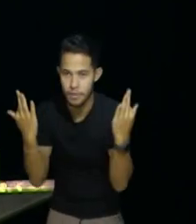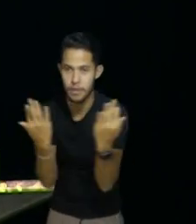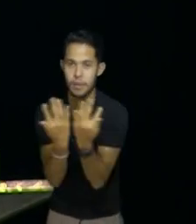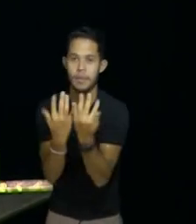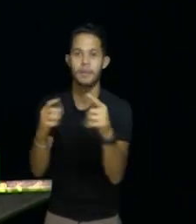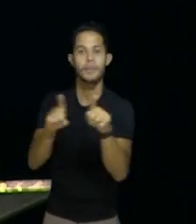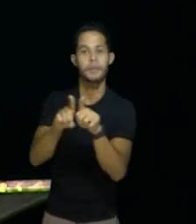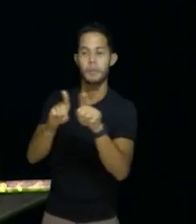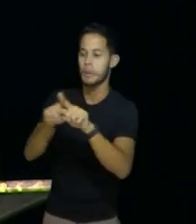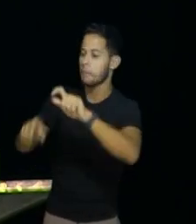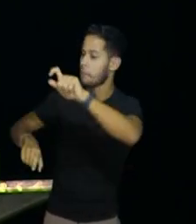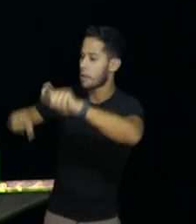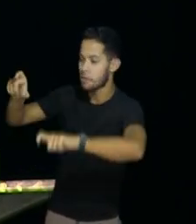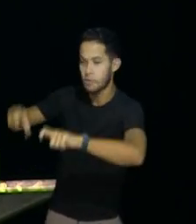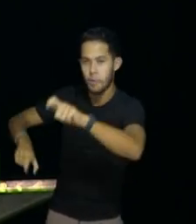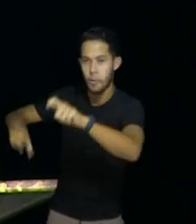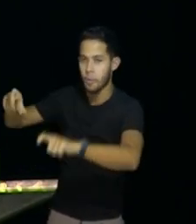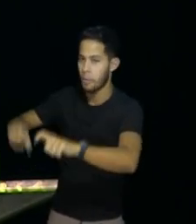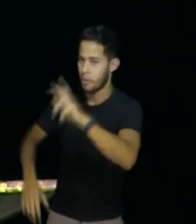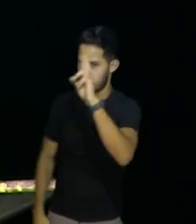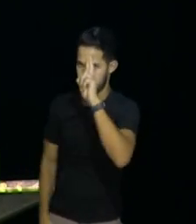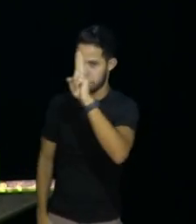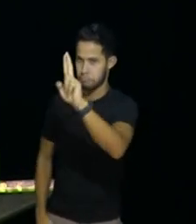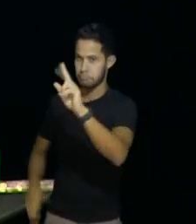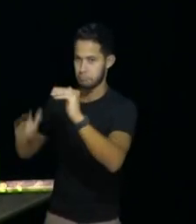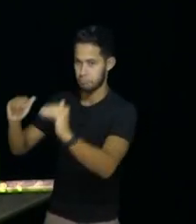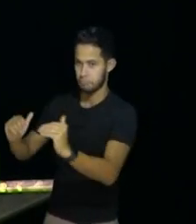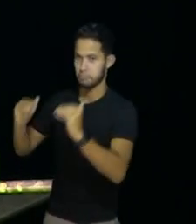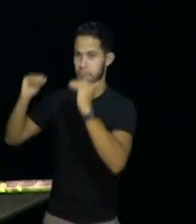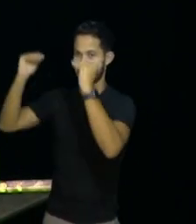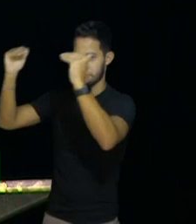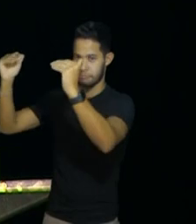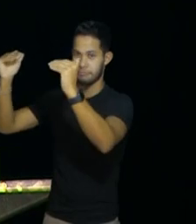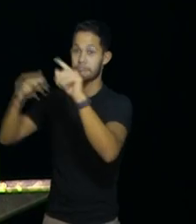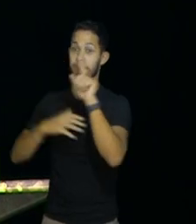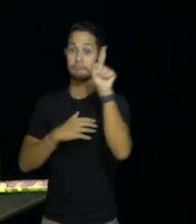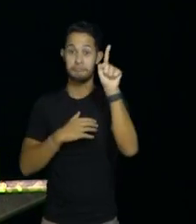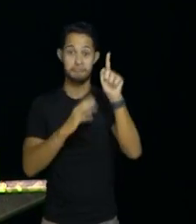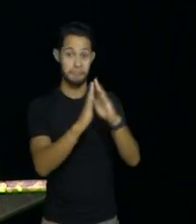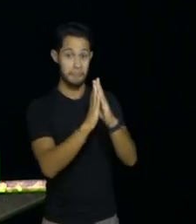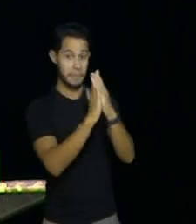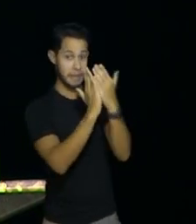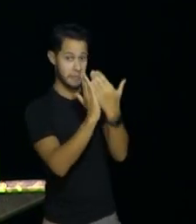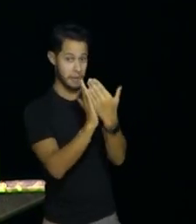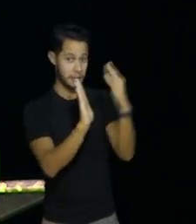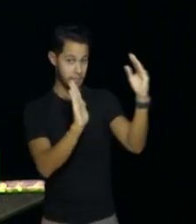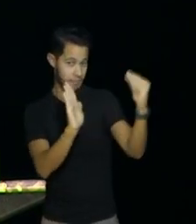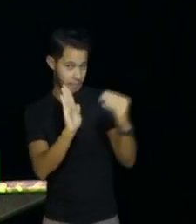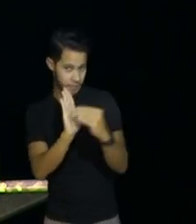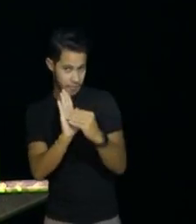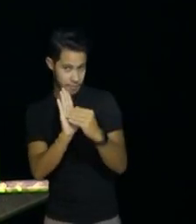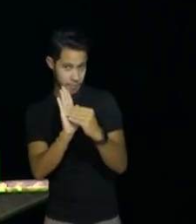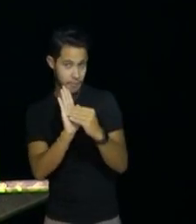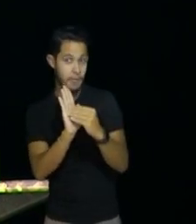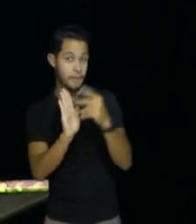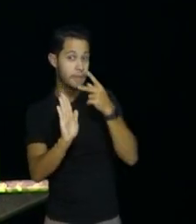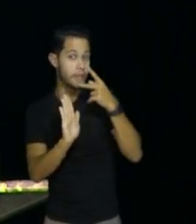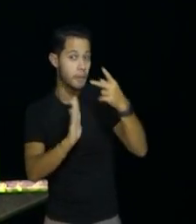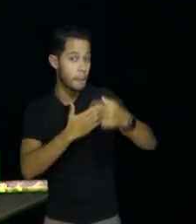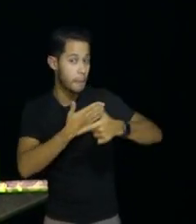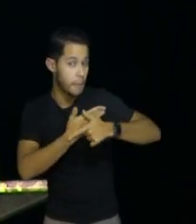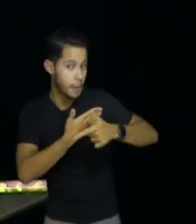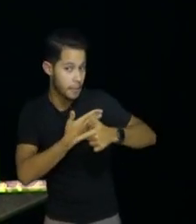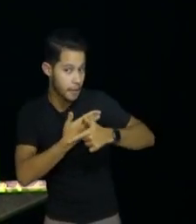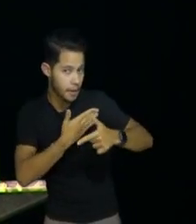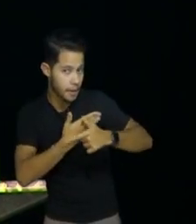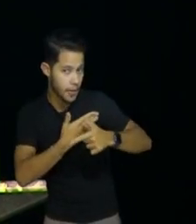constituídas, declarando aquilo que o nosso Senhor determinou no Manual da Vida. Ele diz que o papel da igreja não